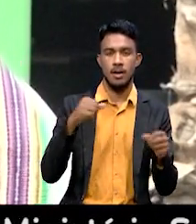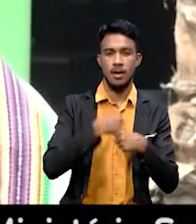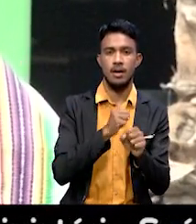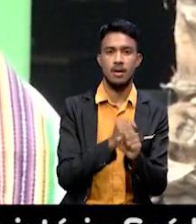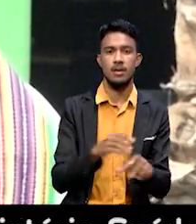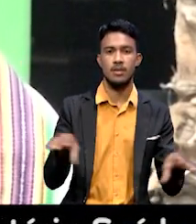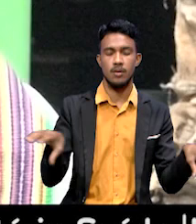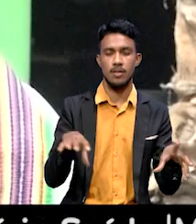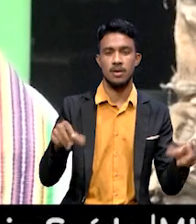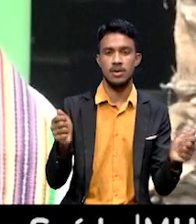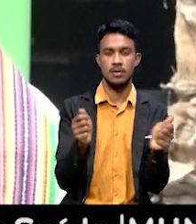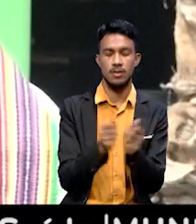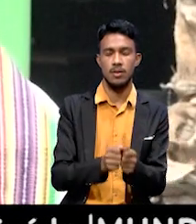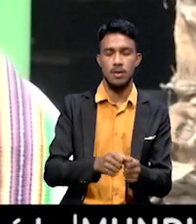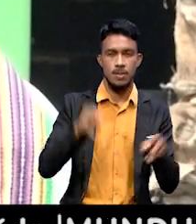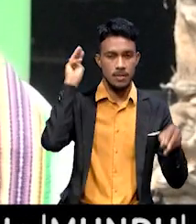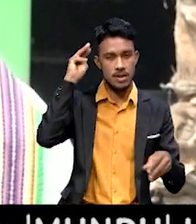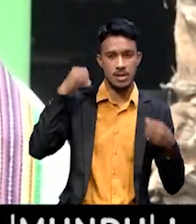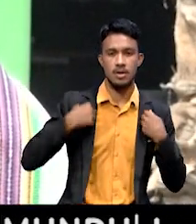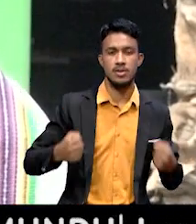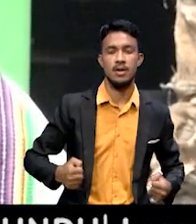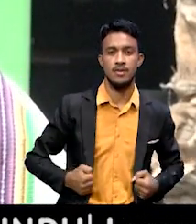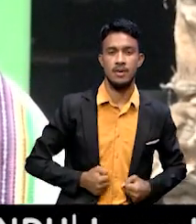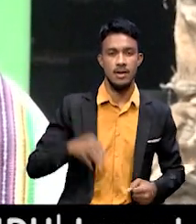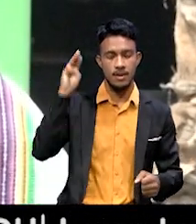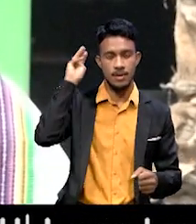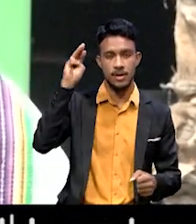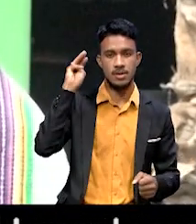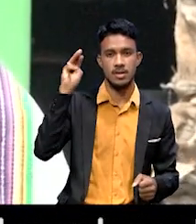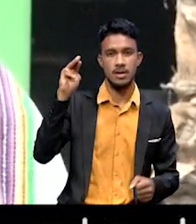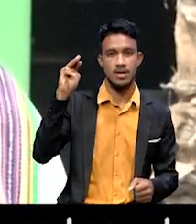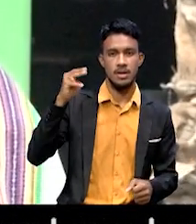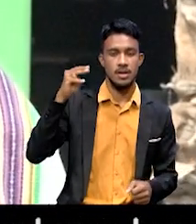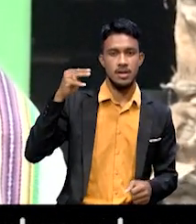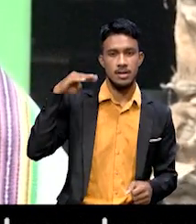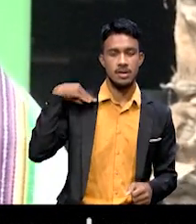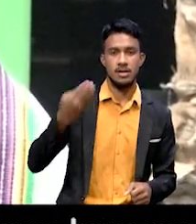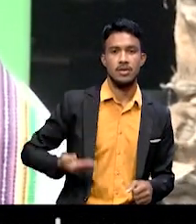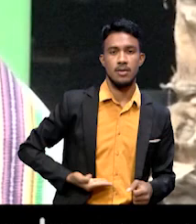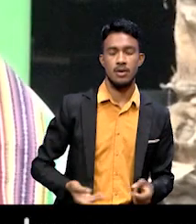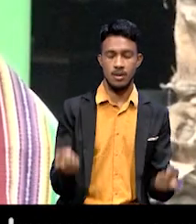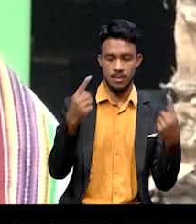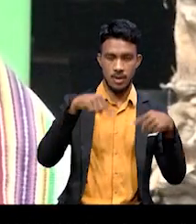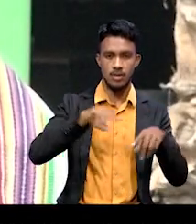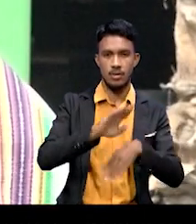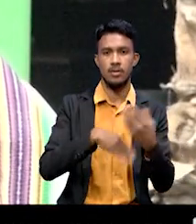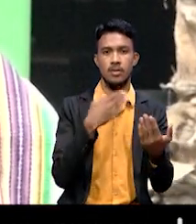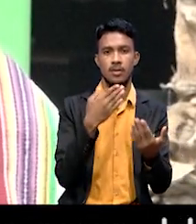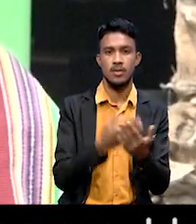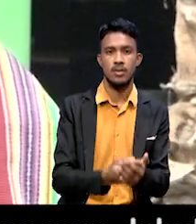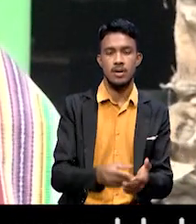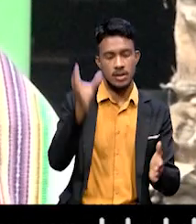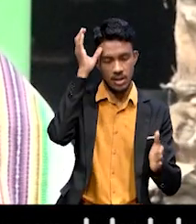cooperação com o Ministério da Saúde e momento, né, senhora ministra, mais outro Iané, secretário de Estado do Assunto